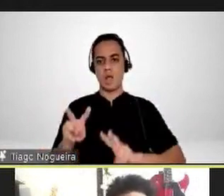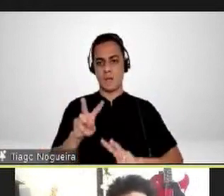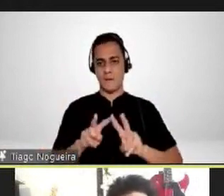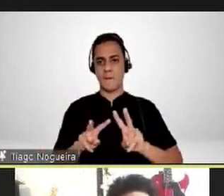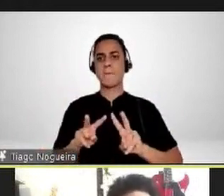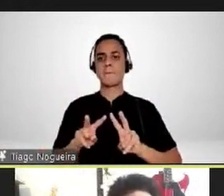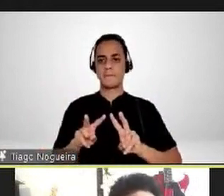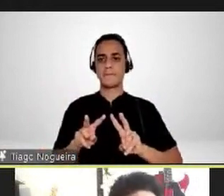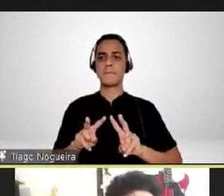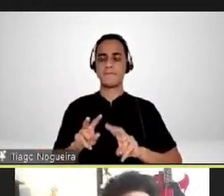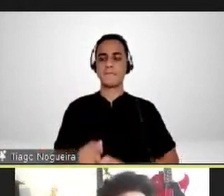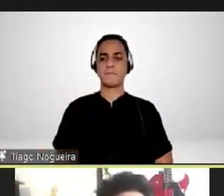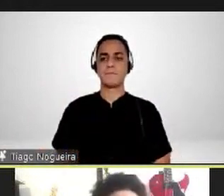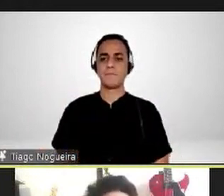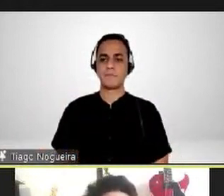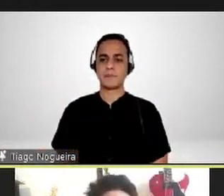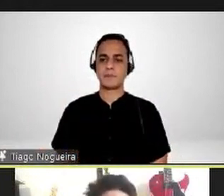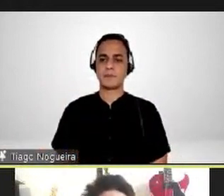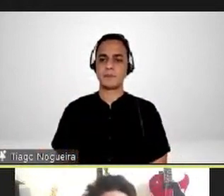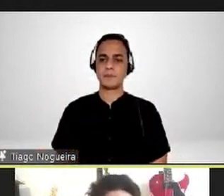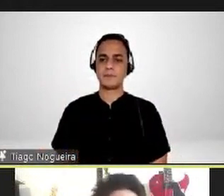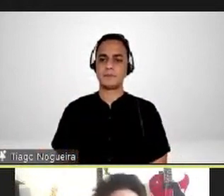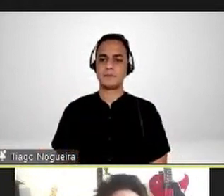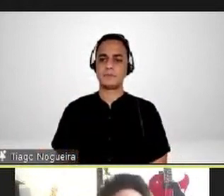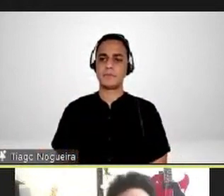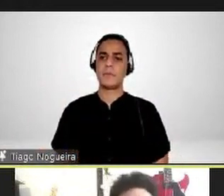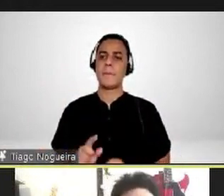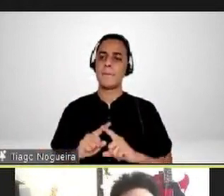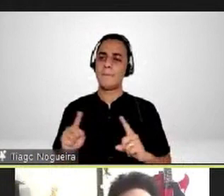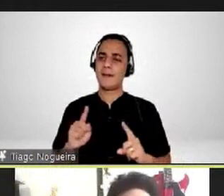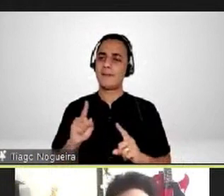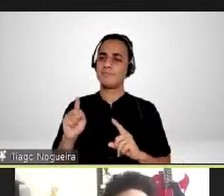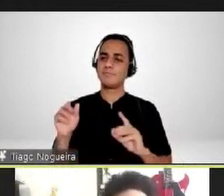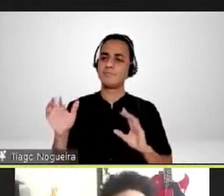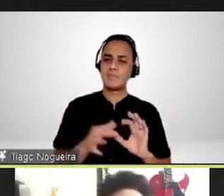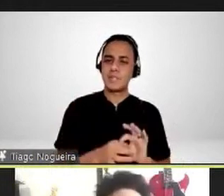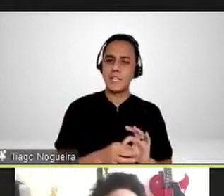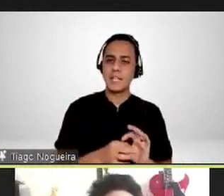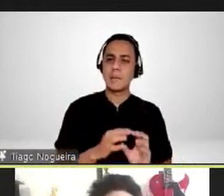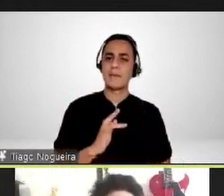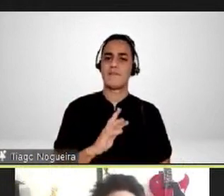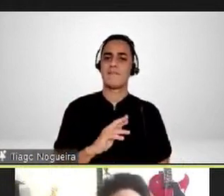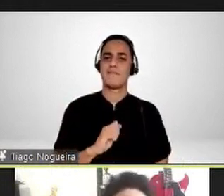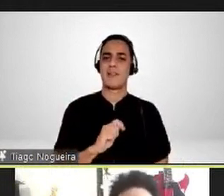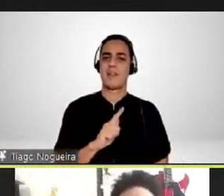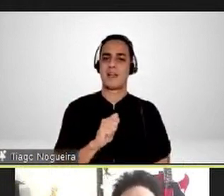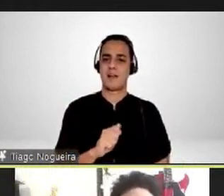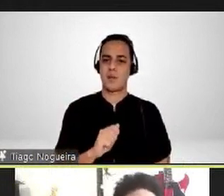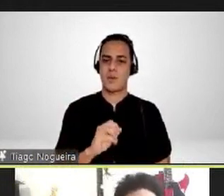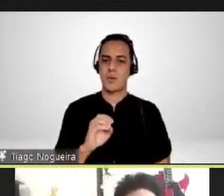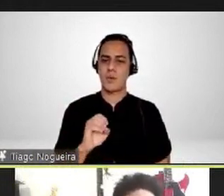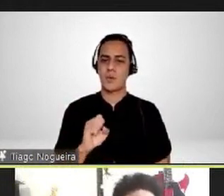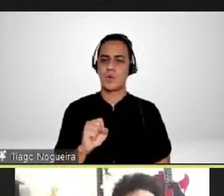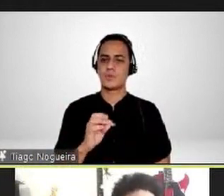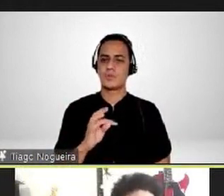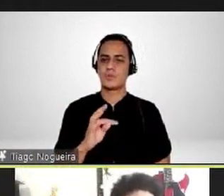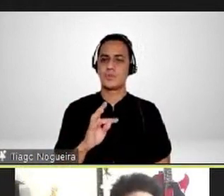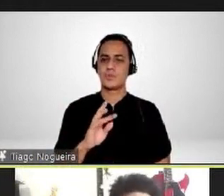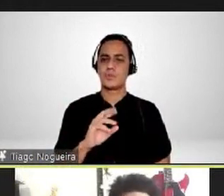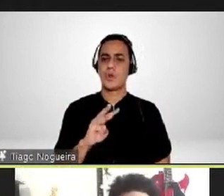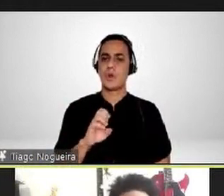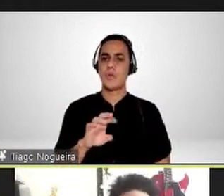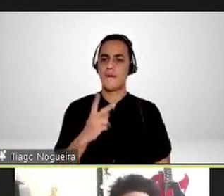mas isso me remete ao que a Feigelstrauer vai falar da memória como ativação de certos